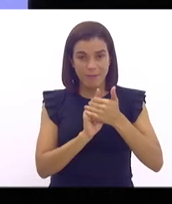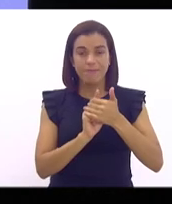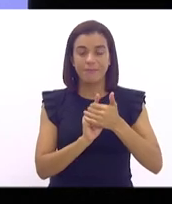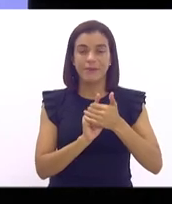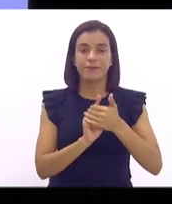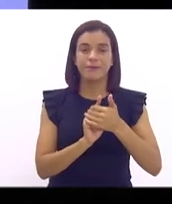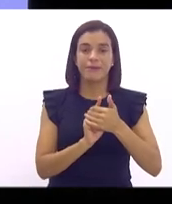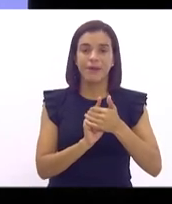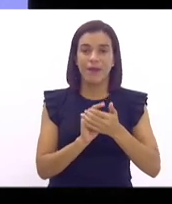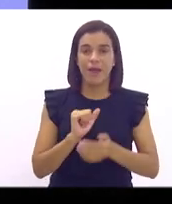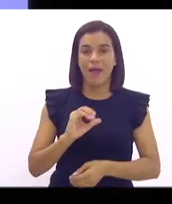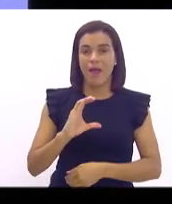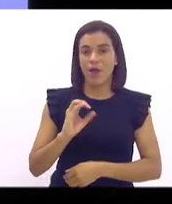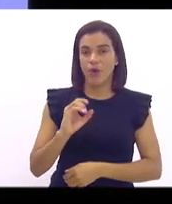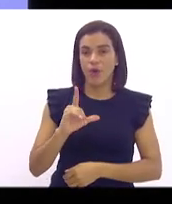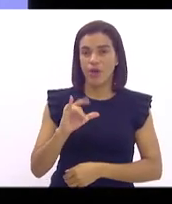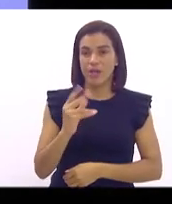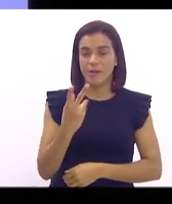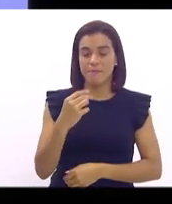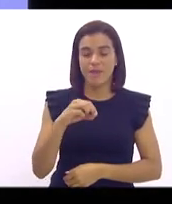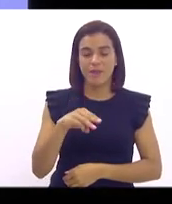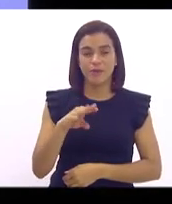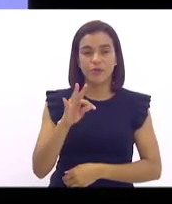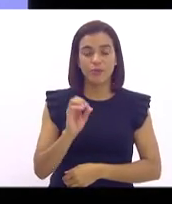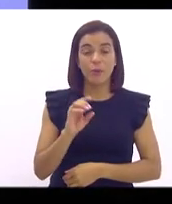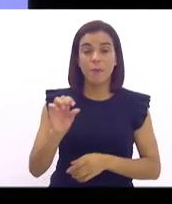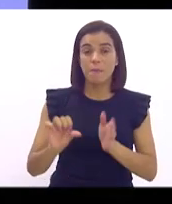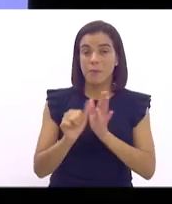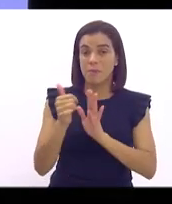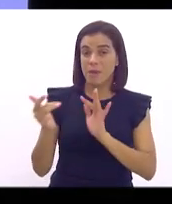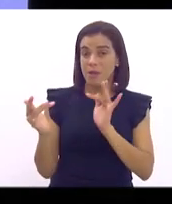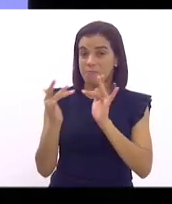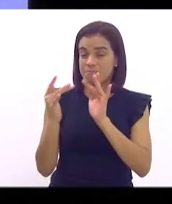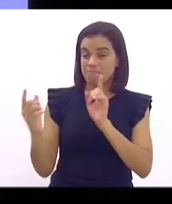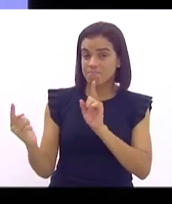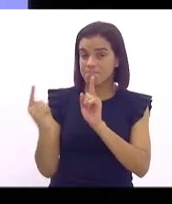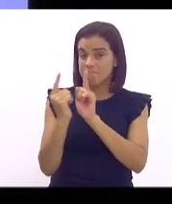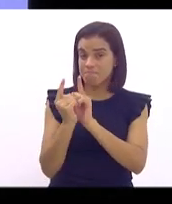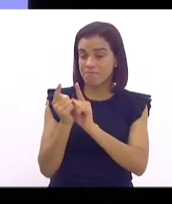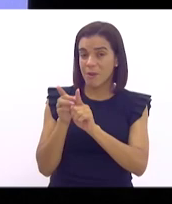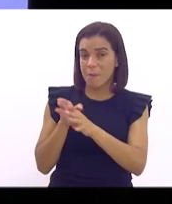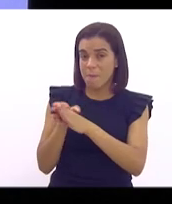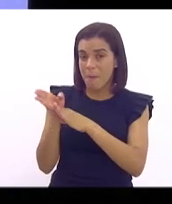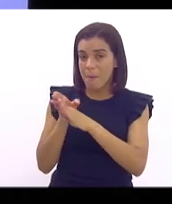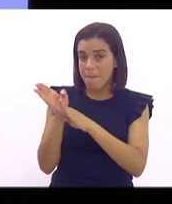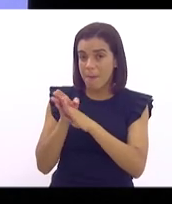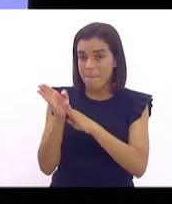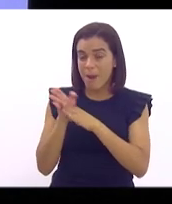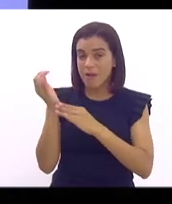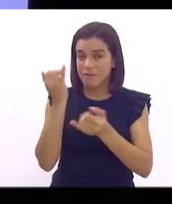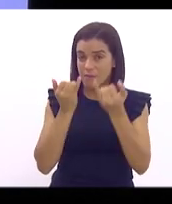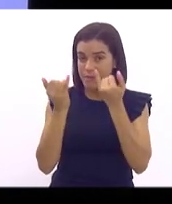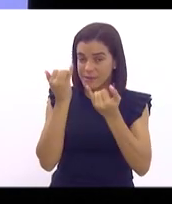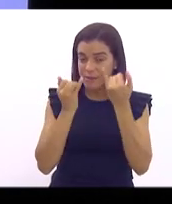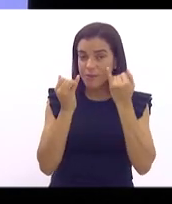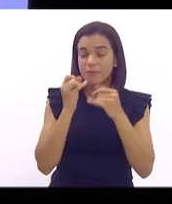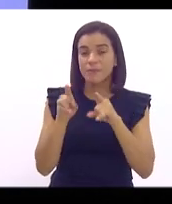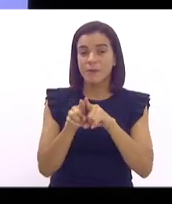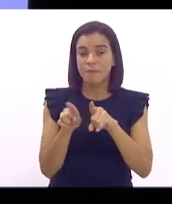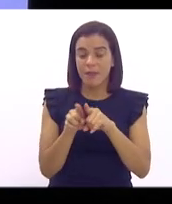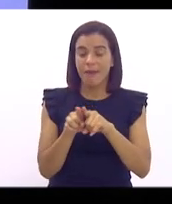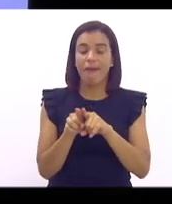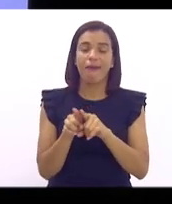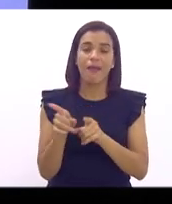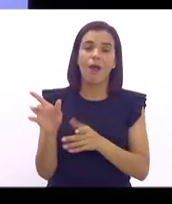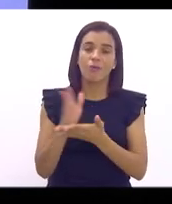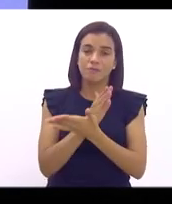da... A equipe psicossocial, ela realiza o primeiro contato com essa vítima para informar e oferecer o atendimento do NAV. Apesar de atender demanda